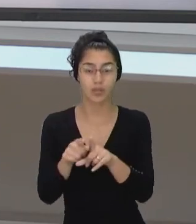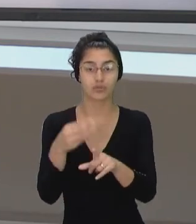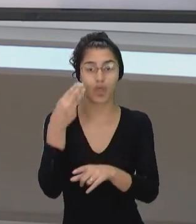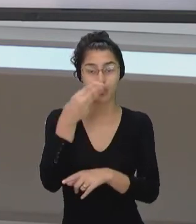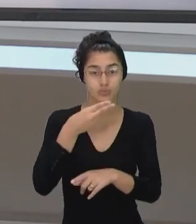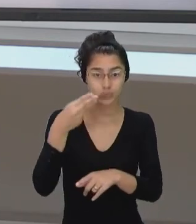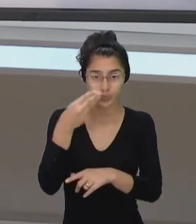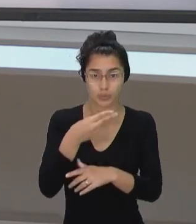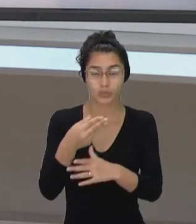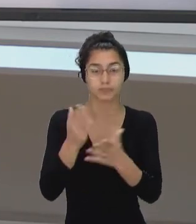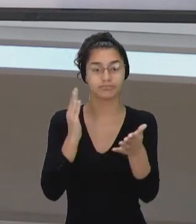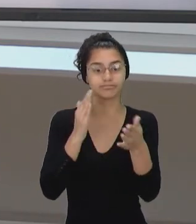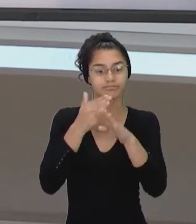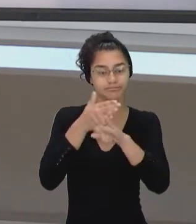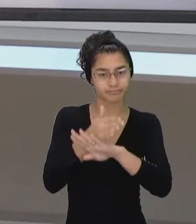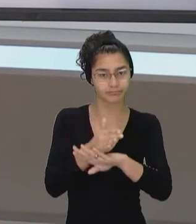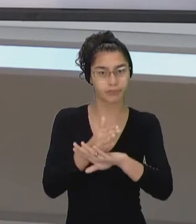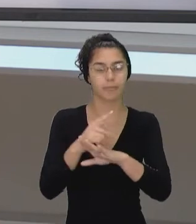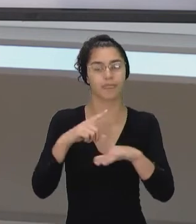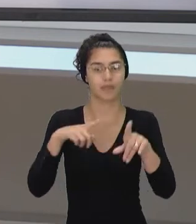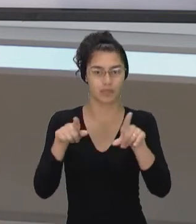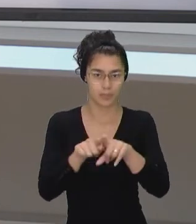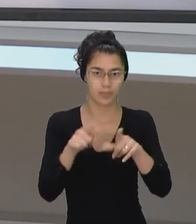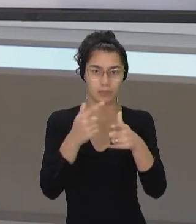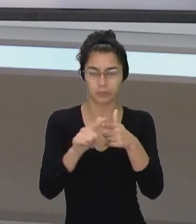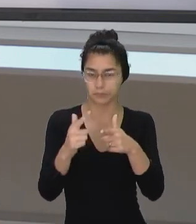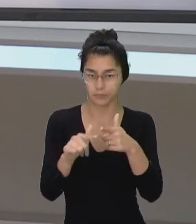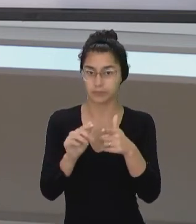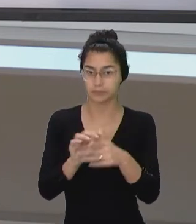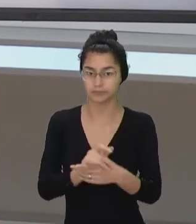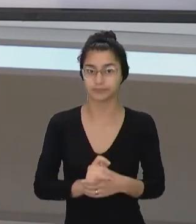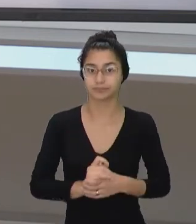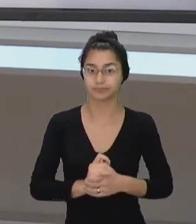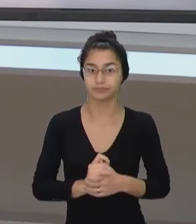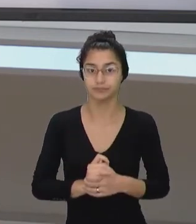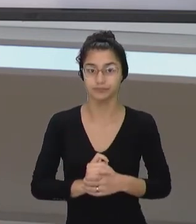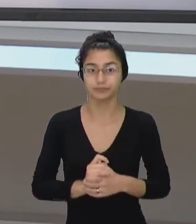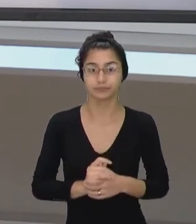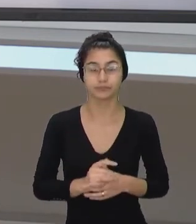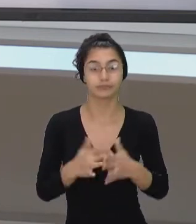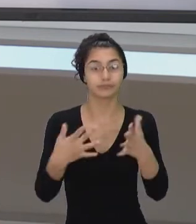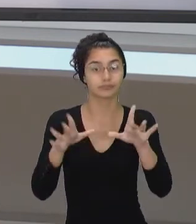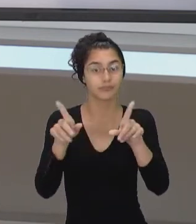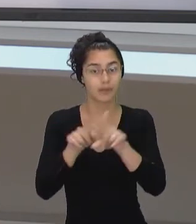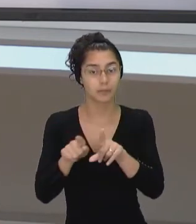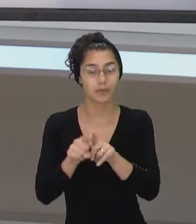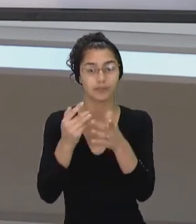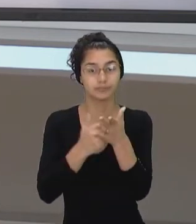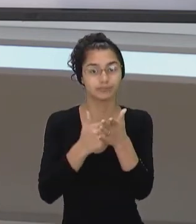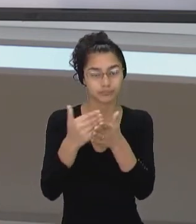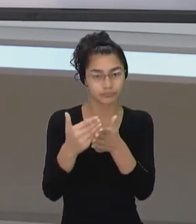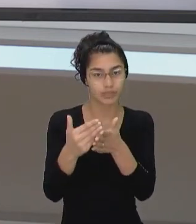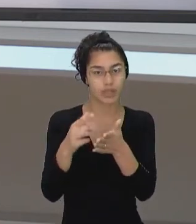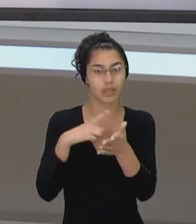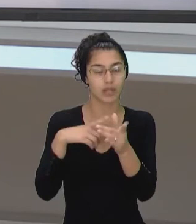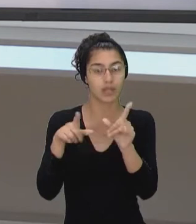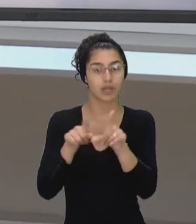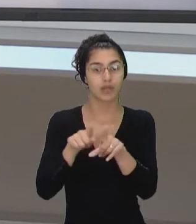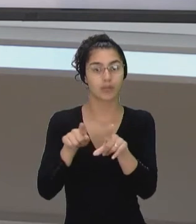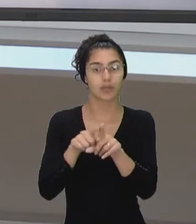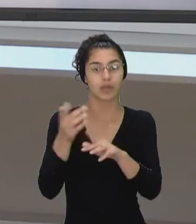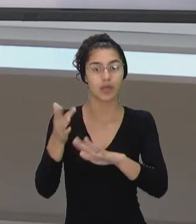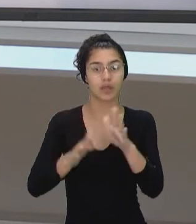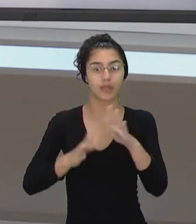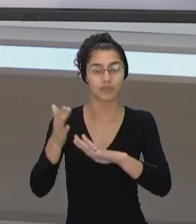açúcar, entra nesse quadro de desnutrição. E também entra num quadro de,